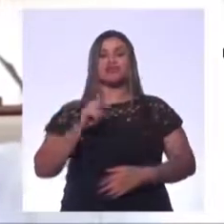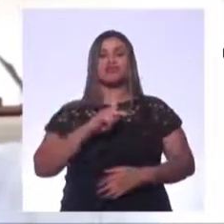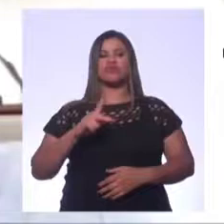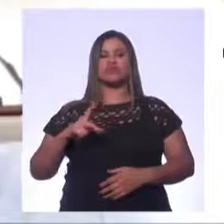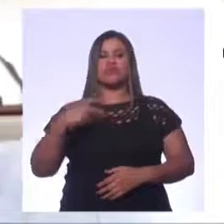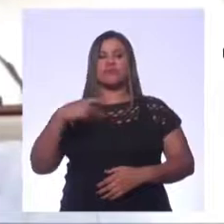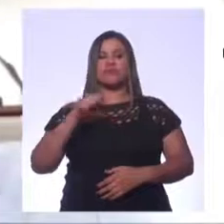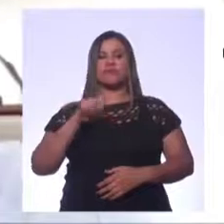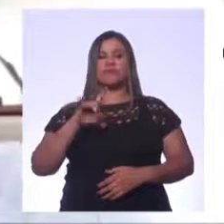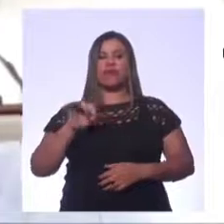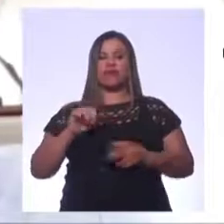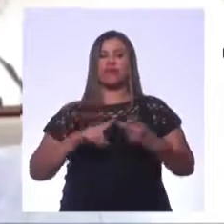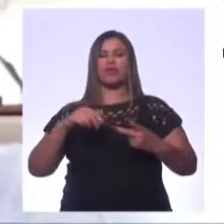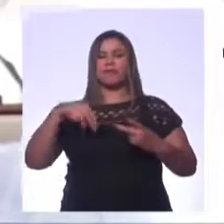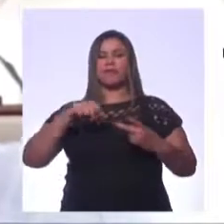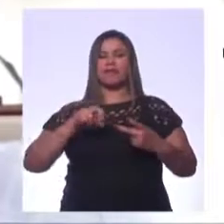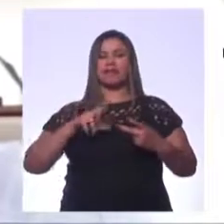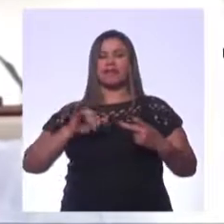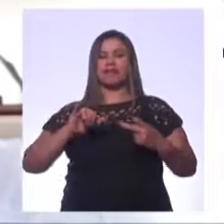professor Paulo e com a professora Marilanda.